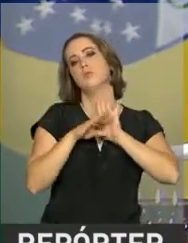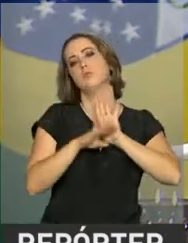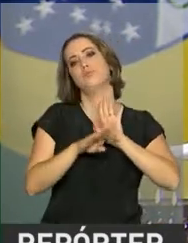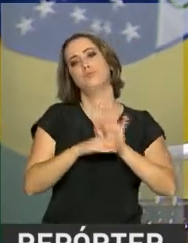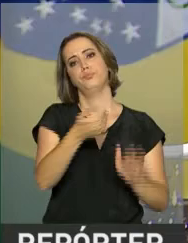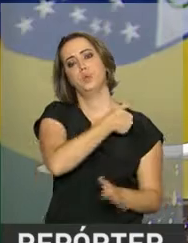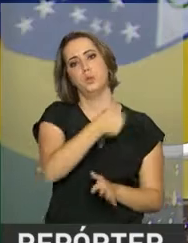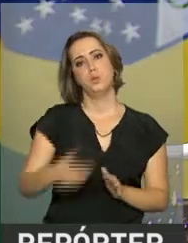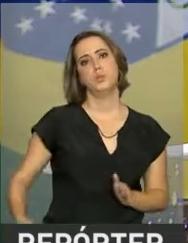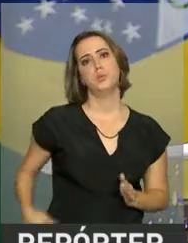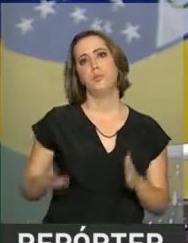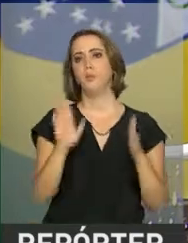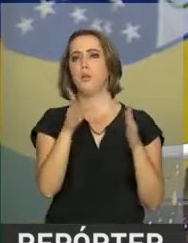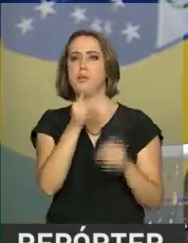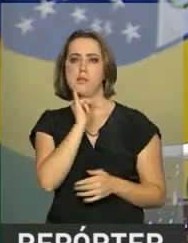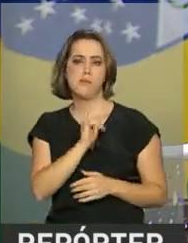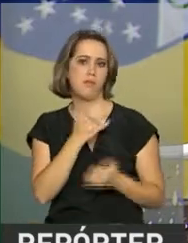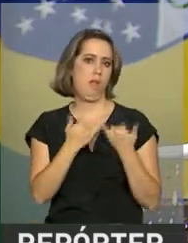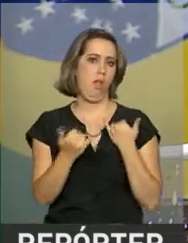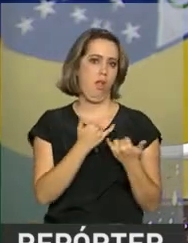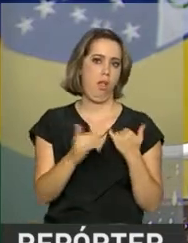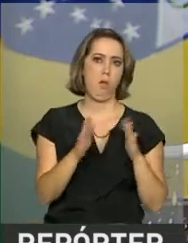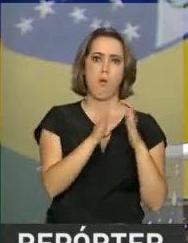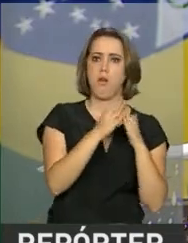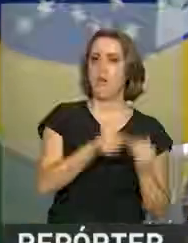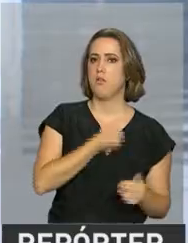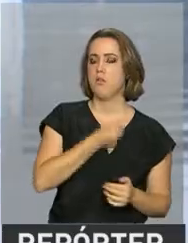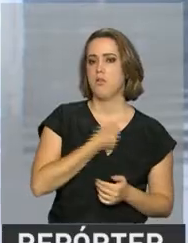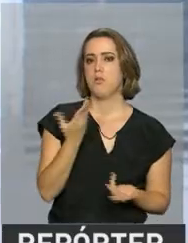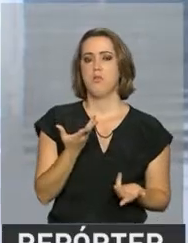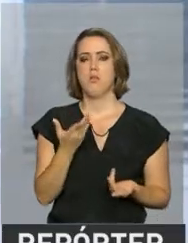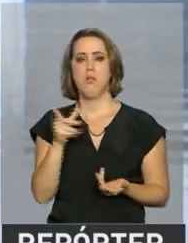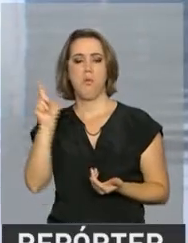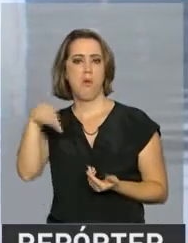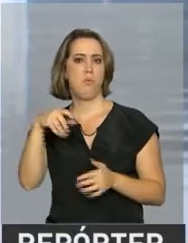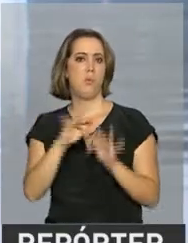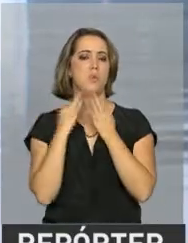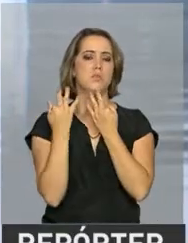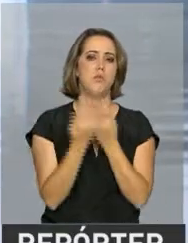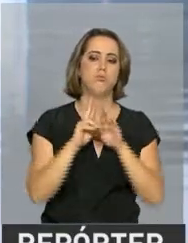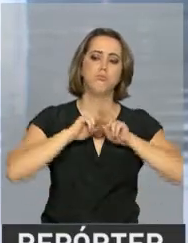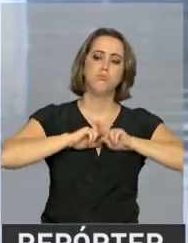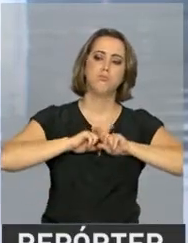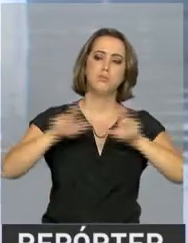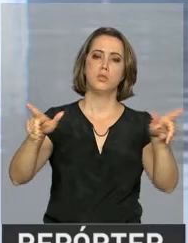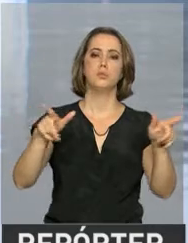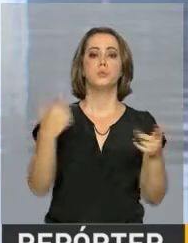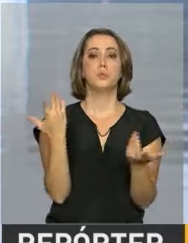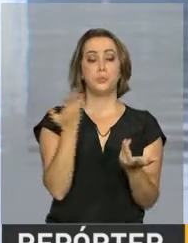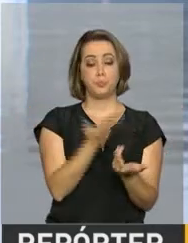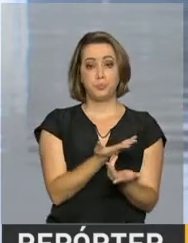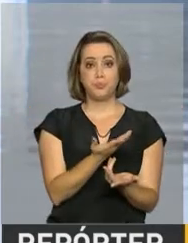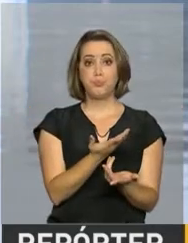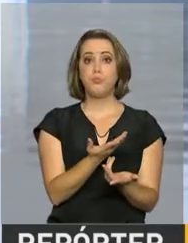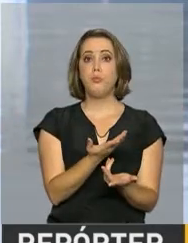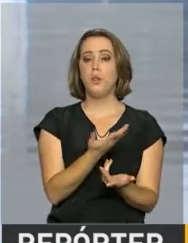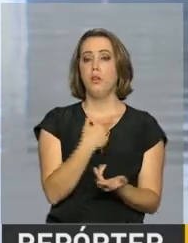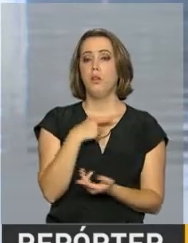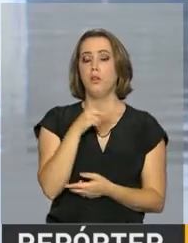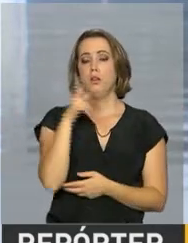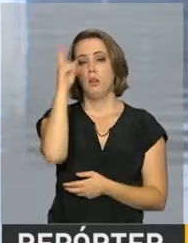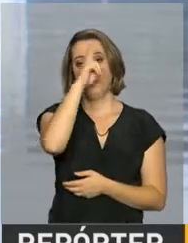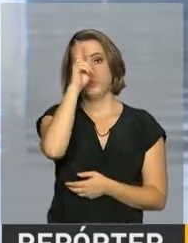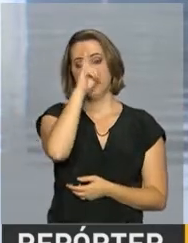o bolsa família porque não teremos recursos michel temer lembrou que a reforma da previdência faz parte dos esforços para